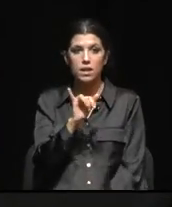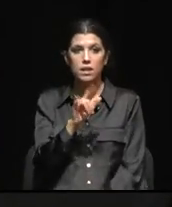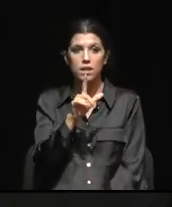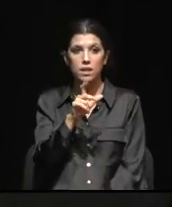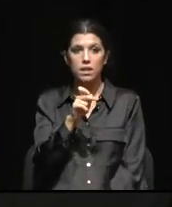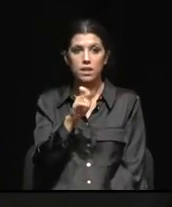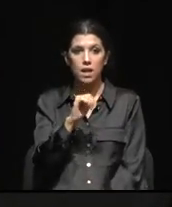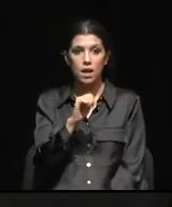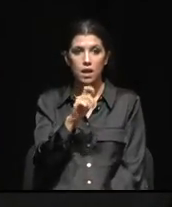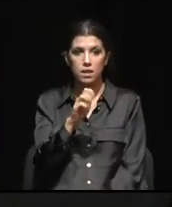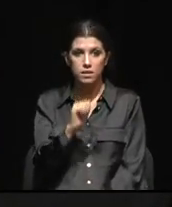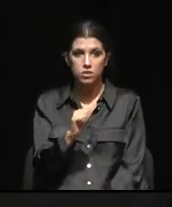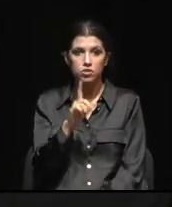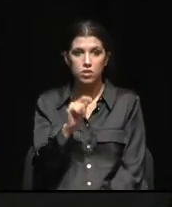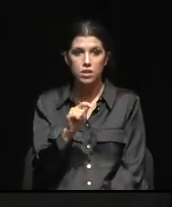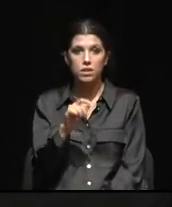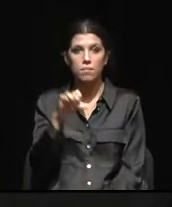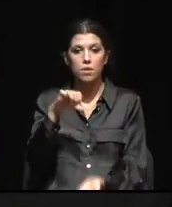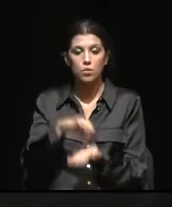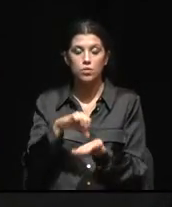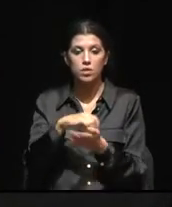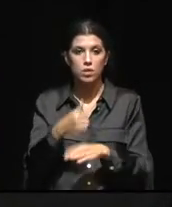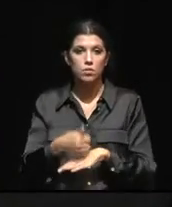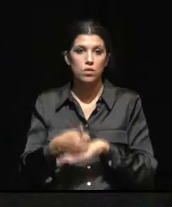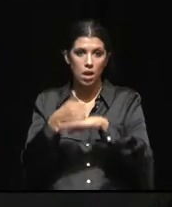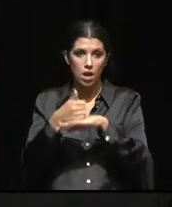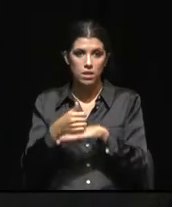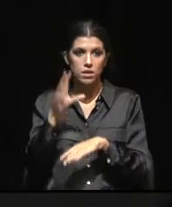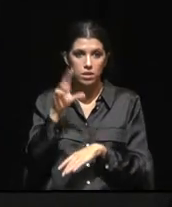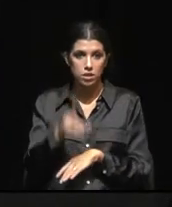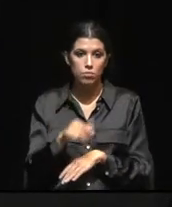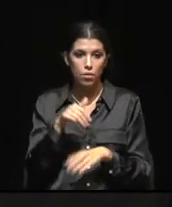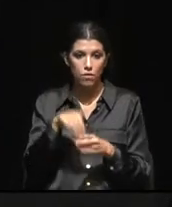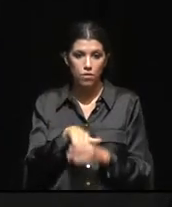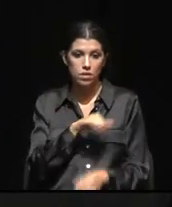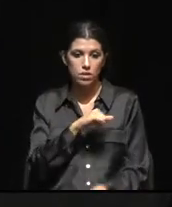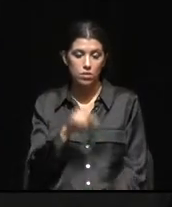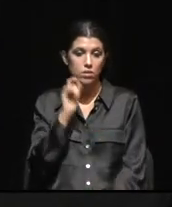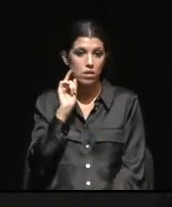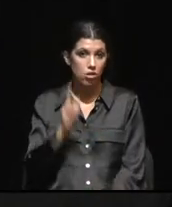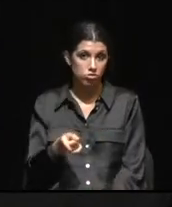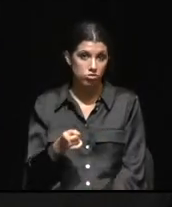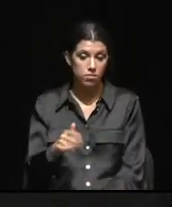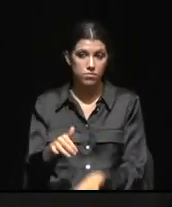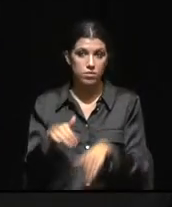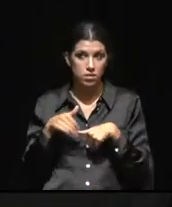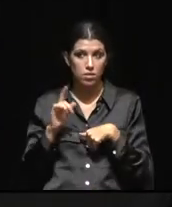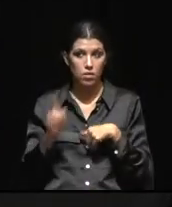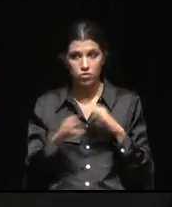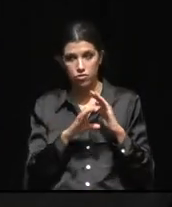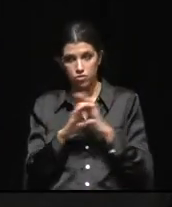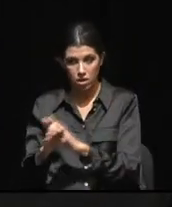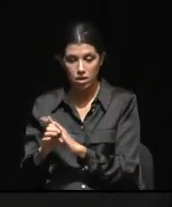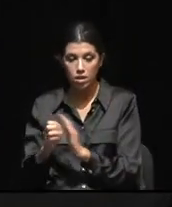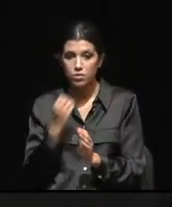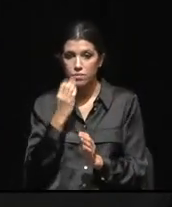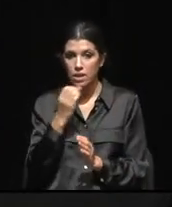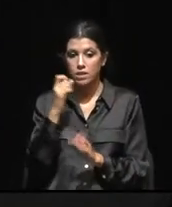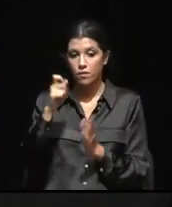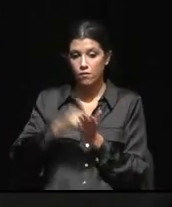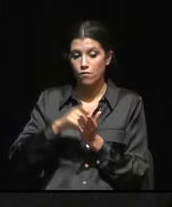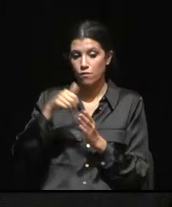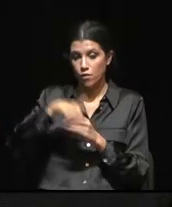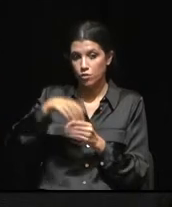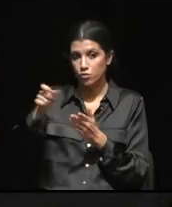e eixo central na alta de Lisboa quem Vota contra quem se abstém chega com declaração de voto